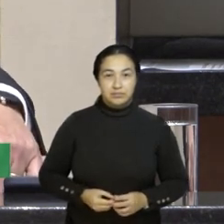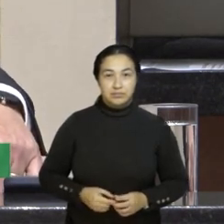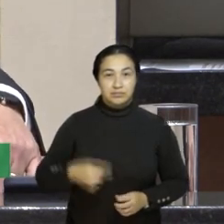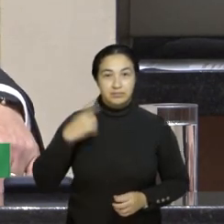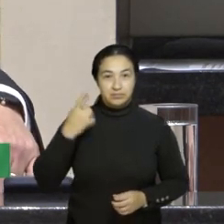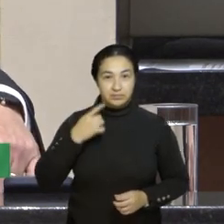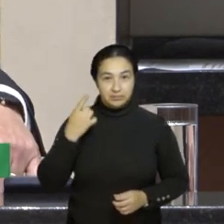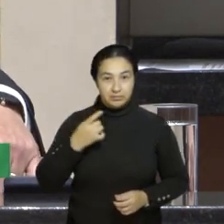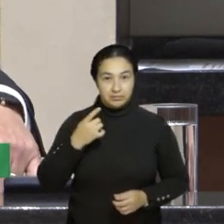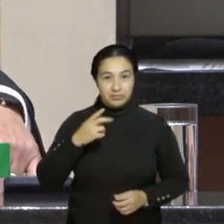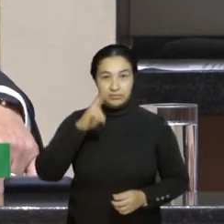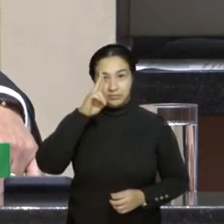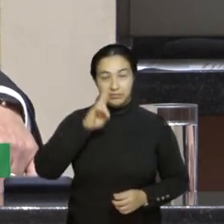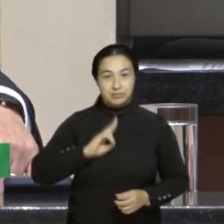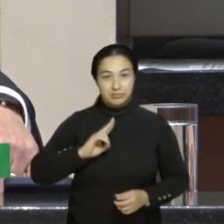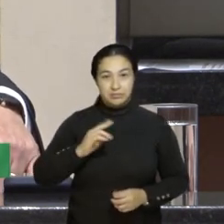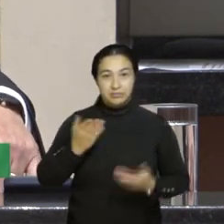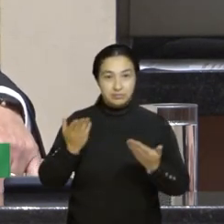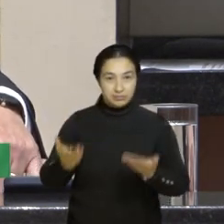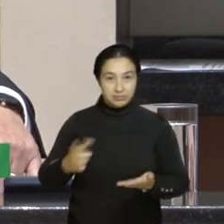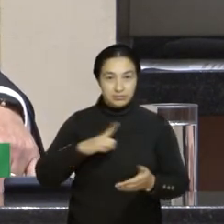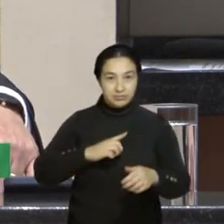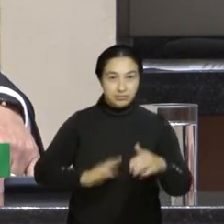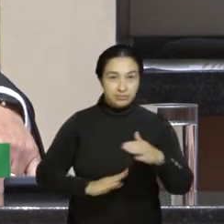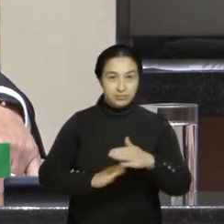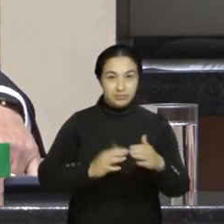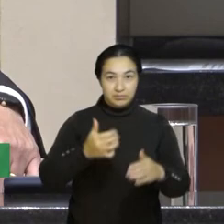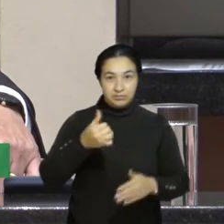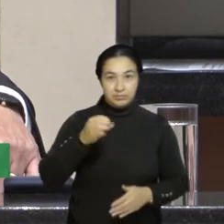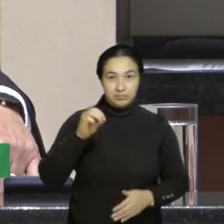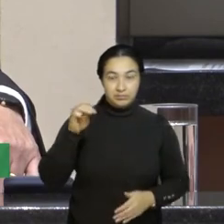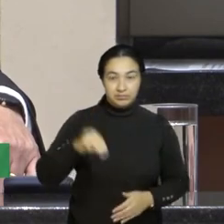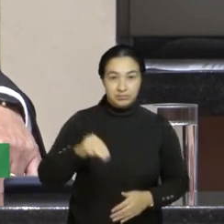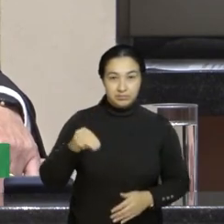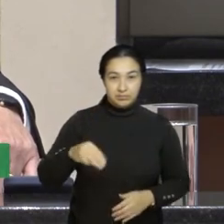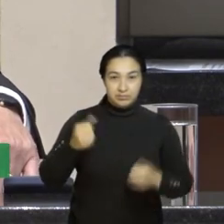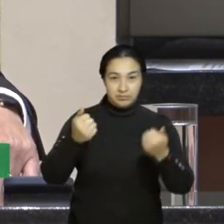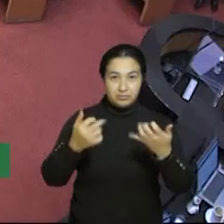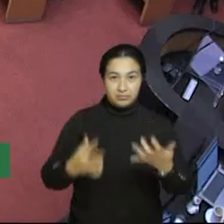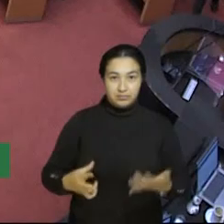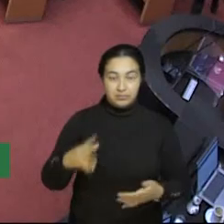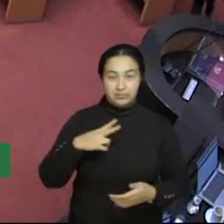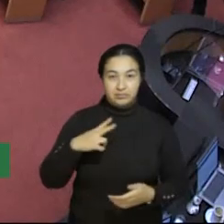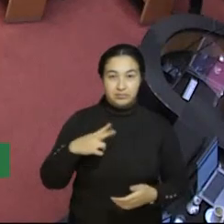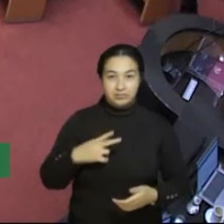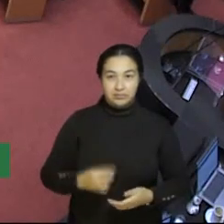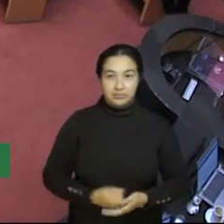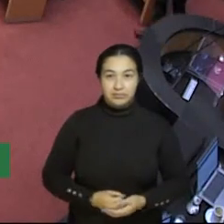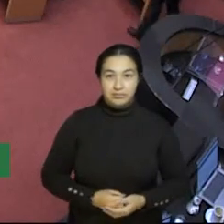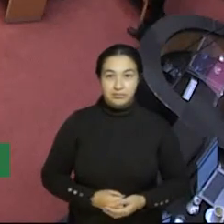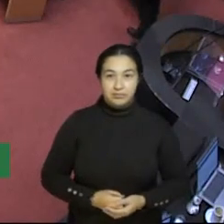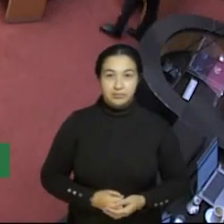Deputado Ivan Natz. Vossa Excelência tem o tempo de até 10 minutos em explicações pessoais.